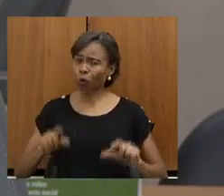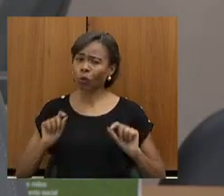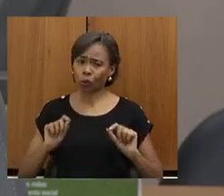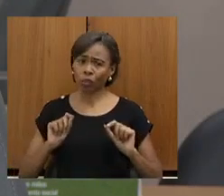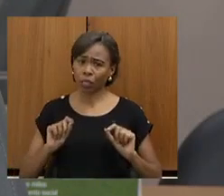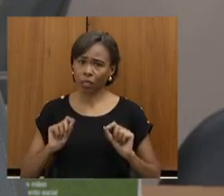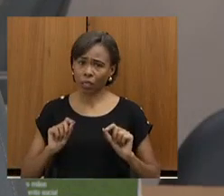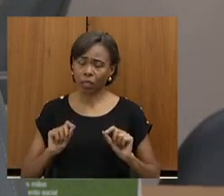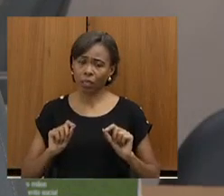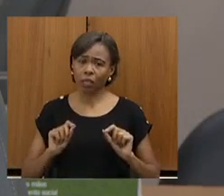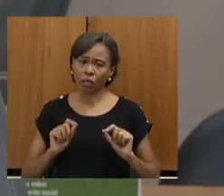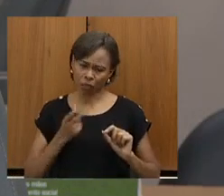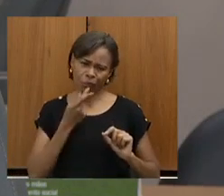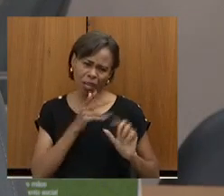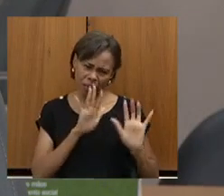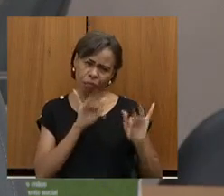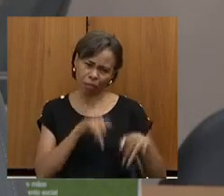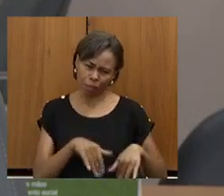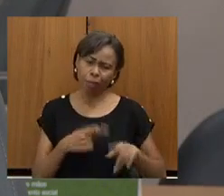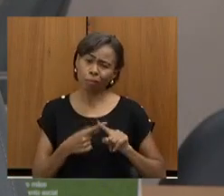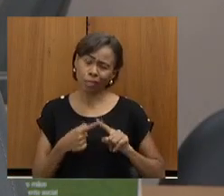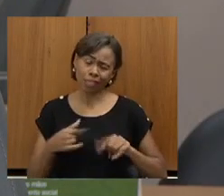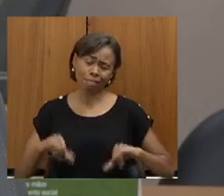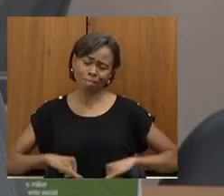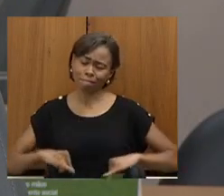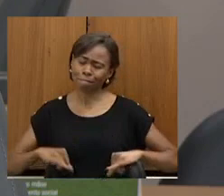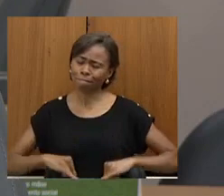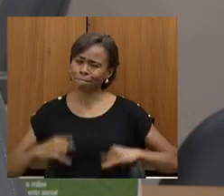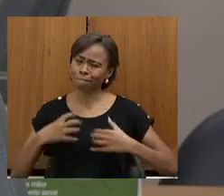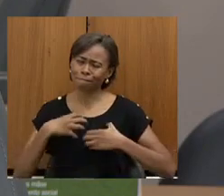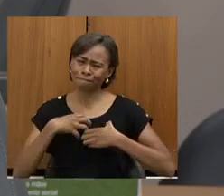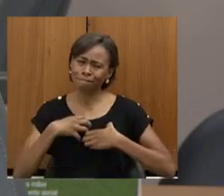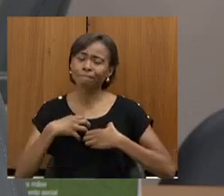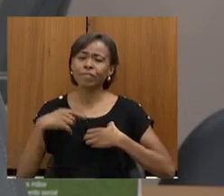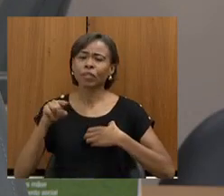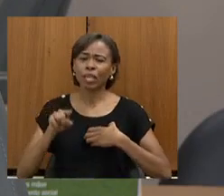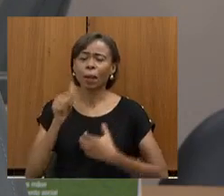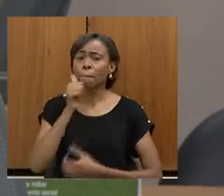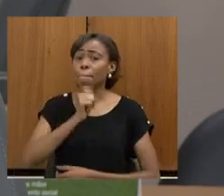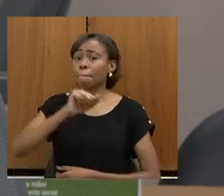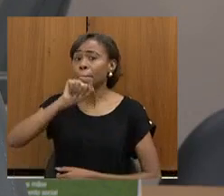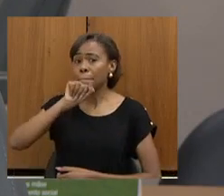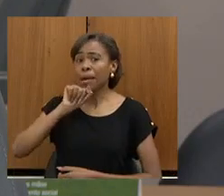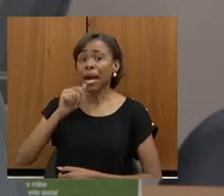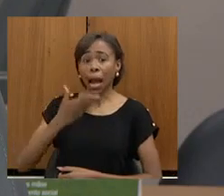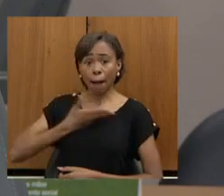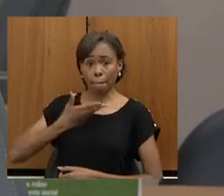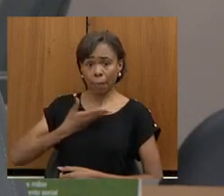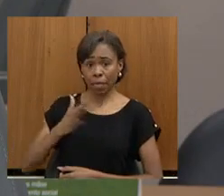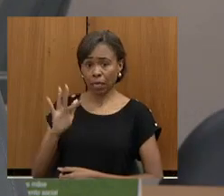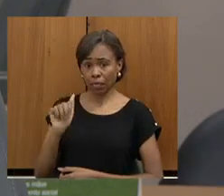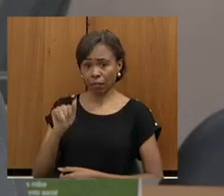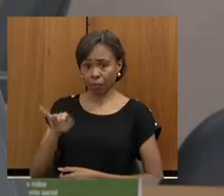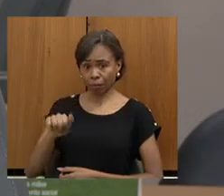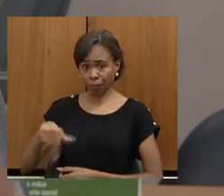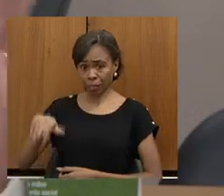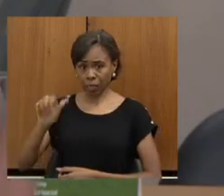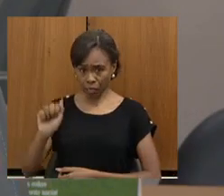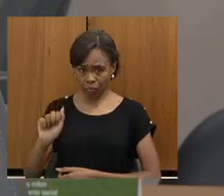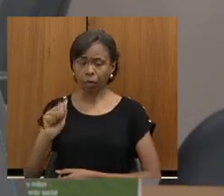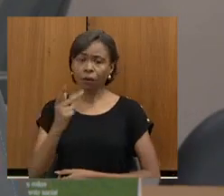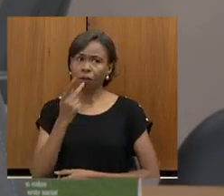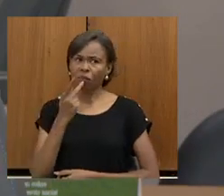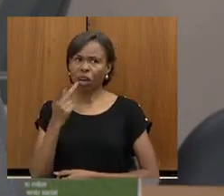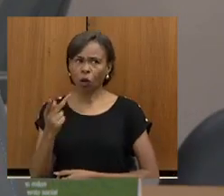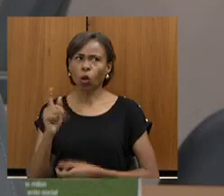Vou encerrar com essa fala porque é uma coisa que me machucou muito. Uma mãe, amiga da Fabiana, falou,